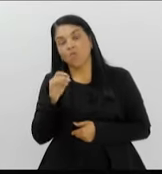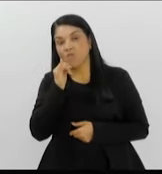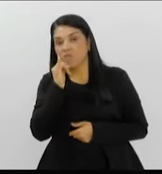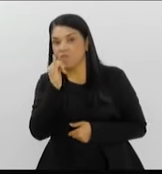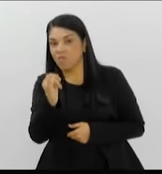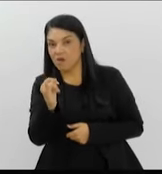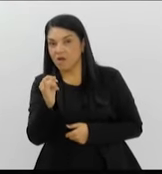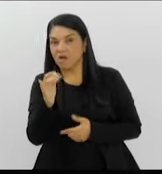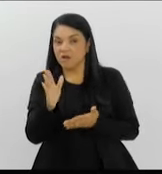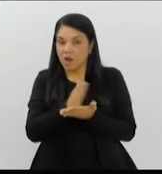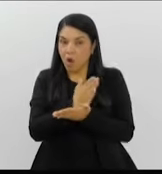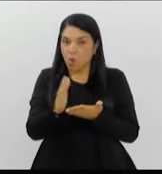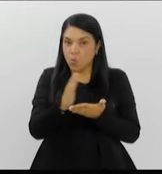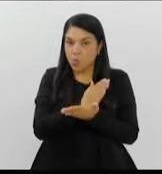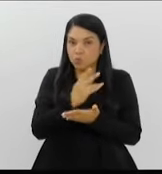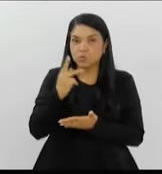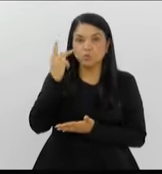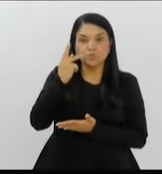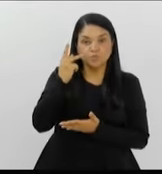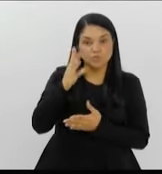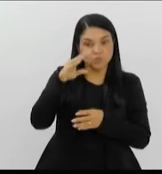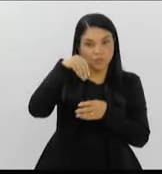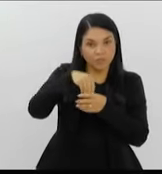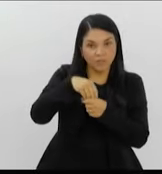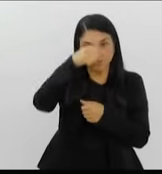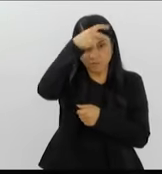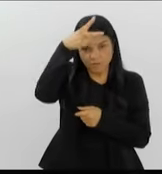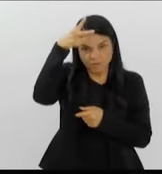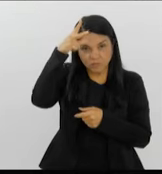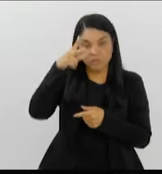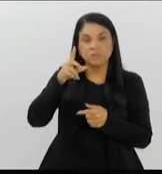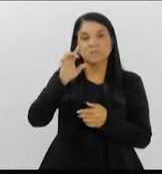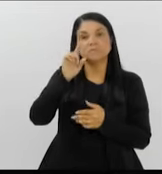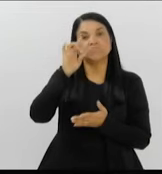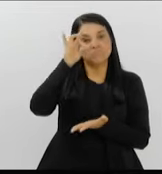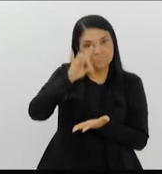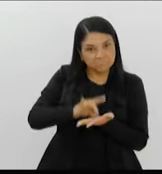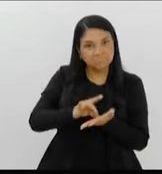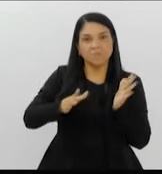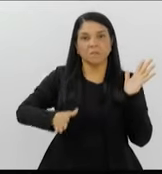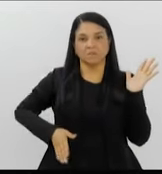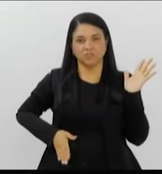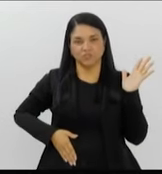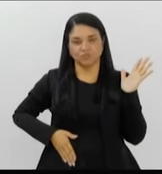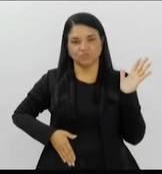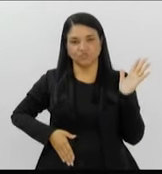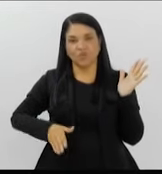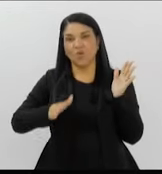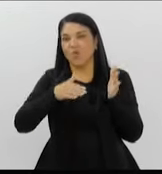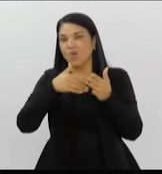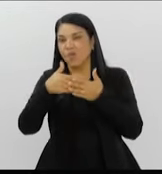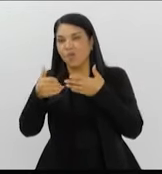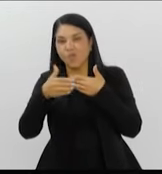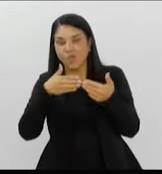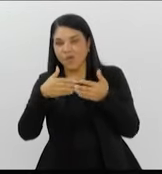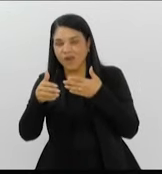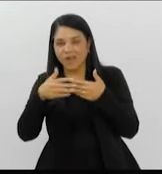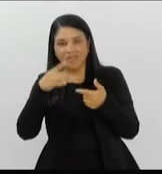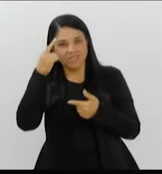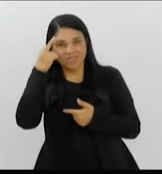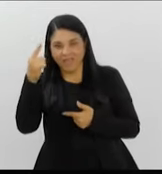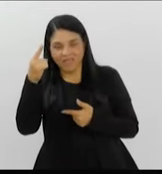que dão lá o são? Qualquer que seja a versão, não é digna de